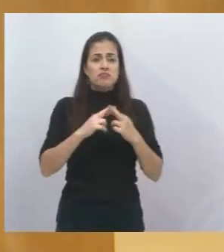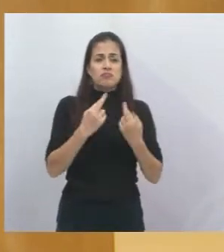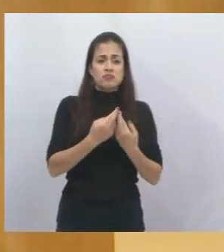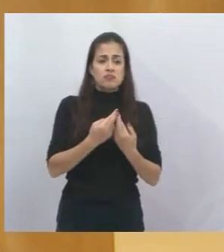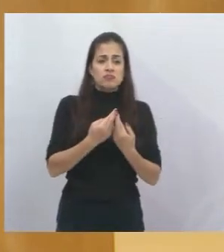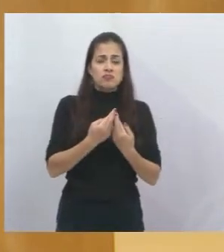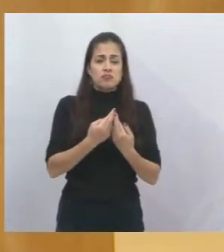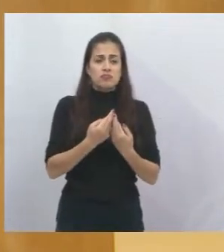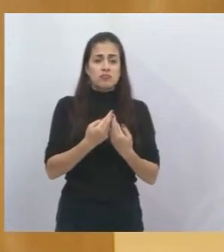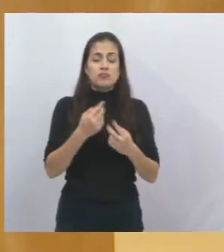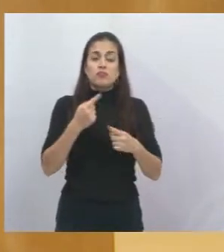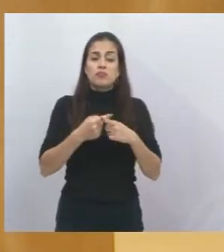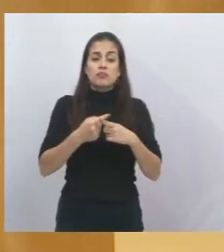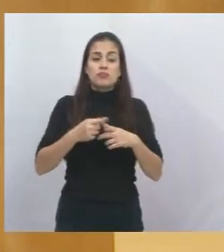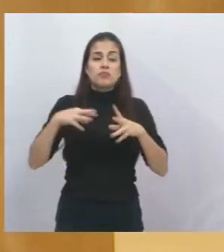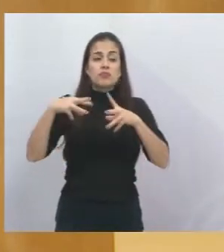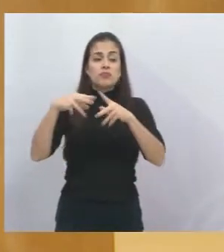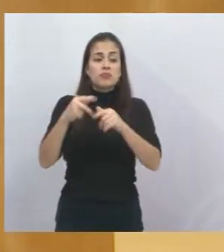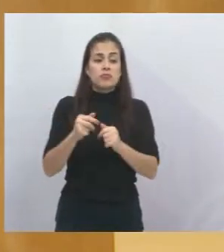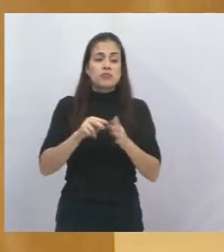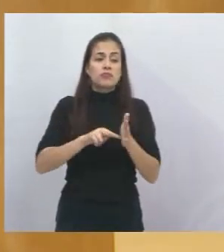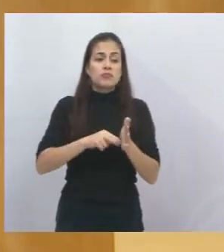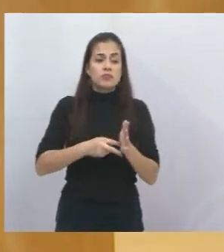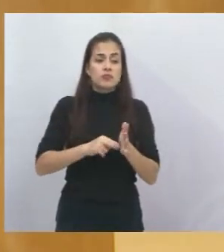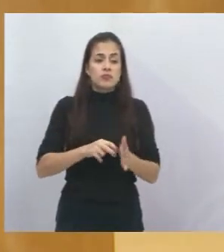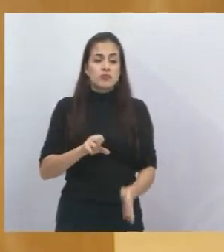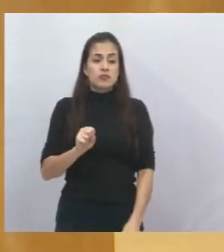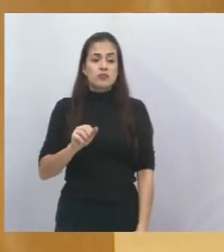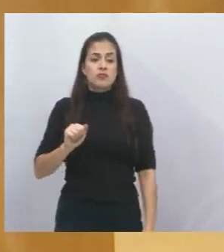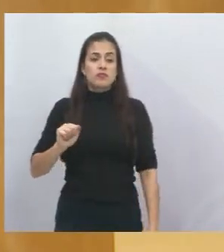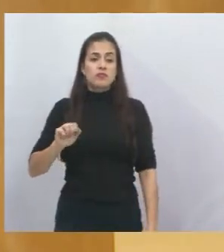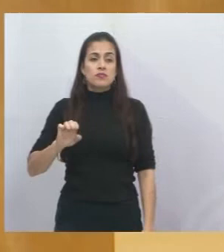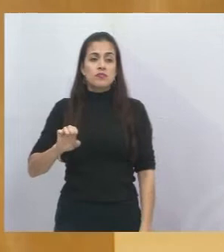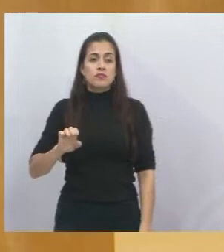SAI reivindicou e falou lá embaixo,